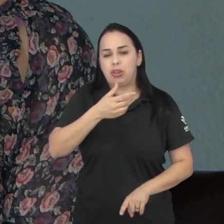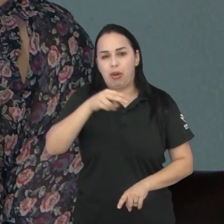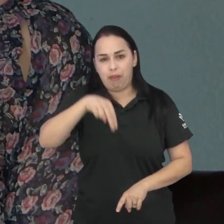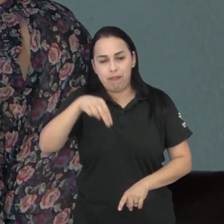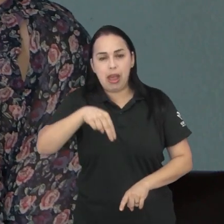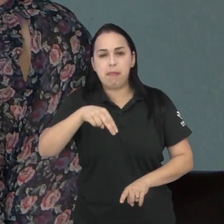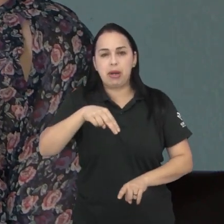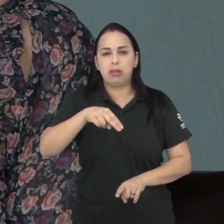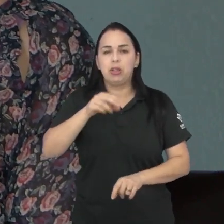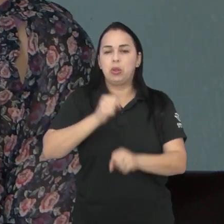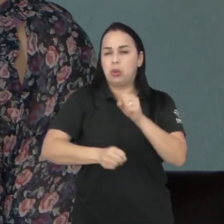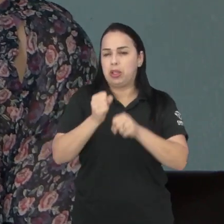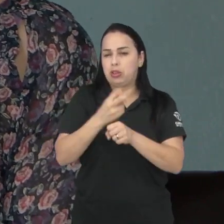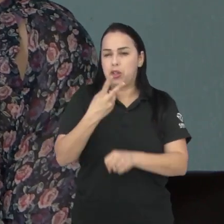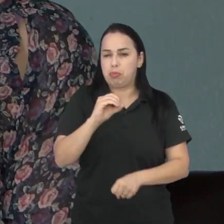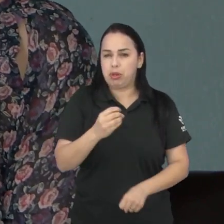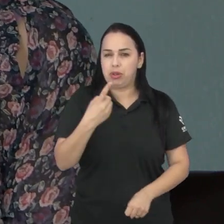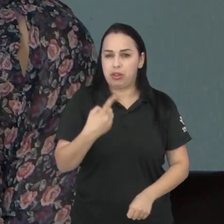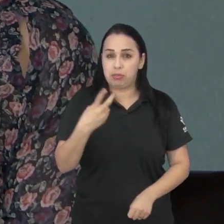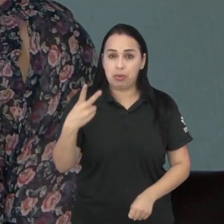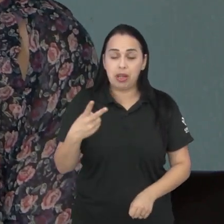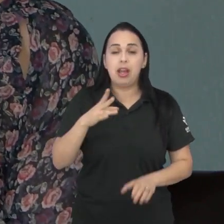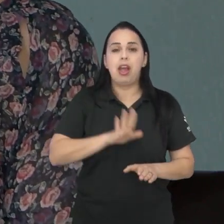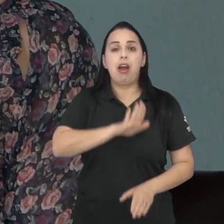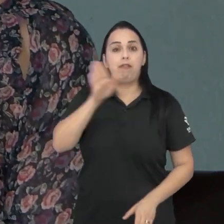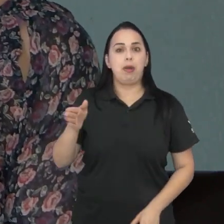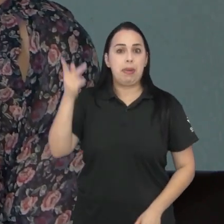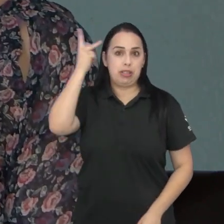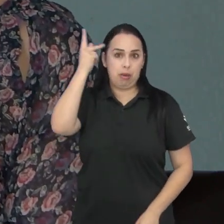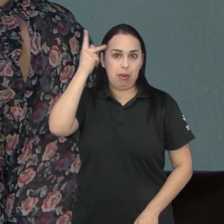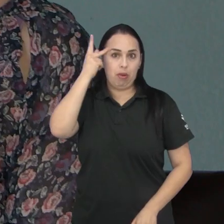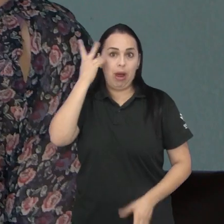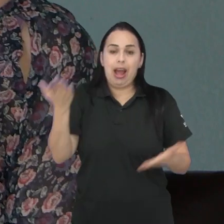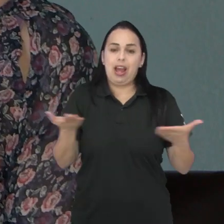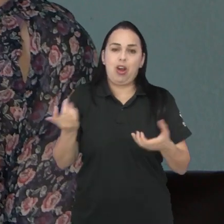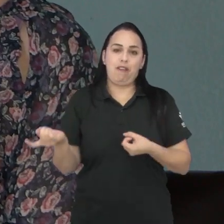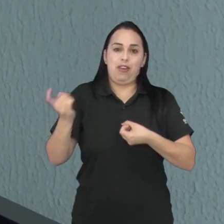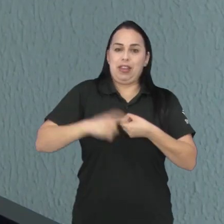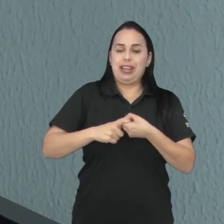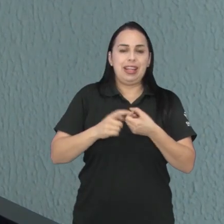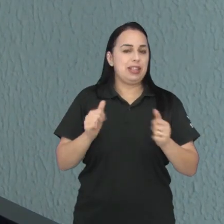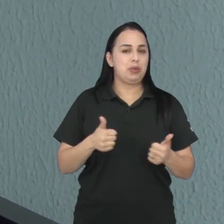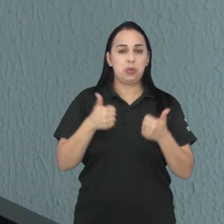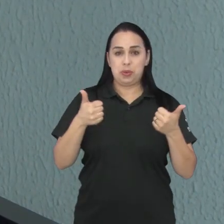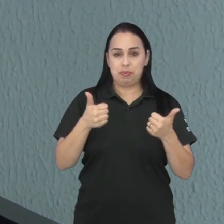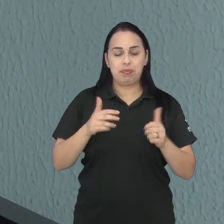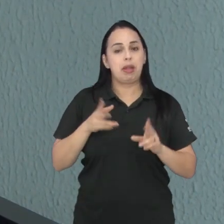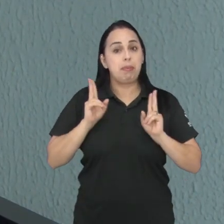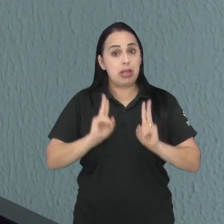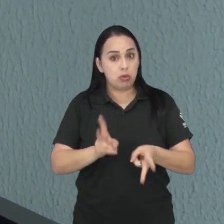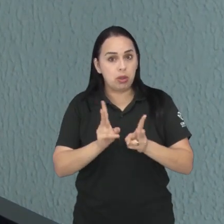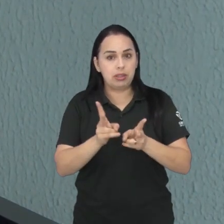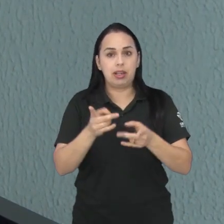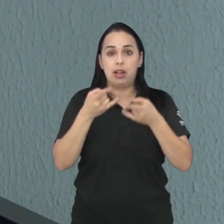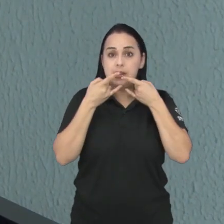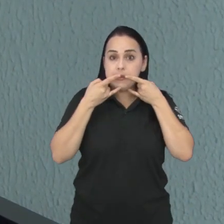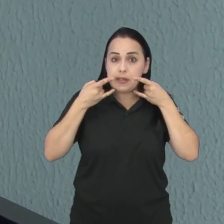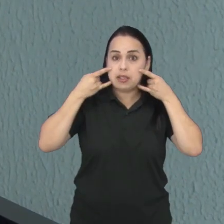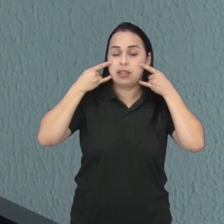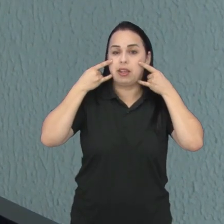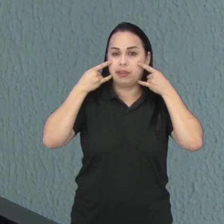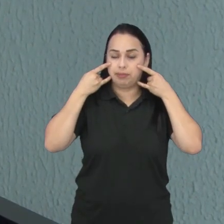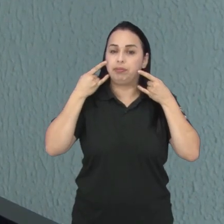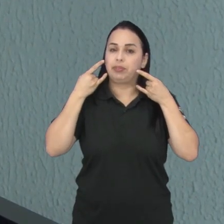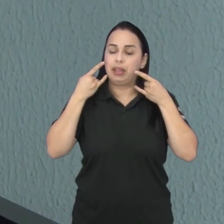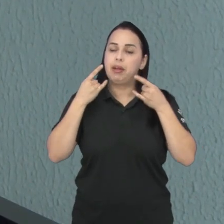2021 fiquei um mês em São Paulo voltei deu tudo certo graças a Deus e os cuidados continuam como o uso